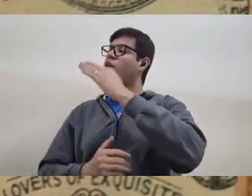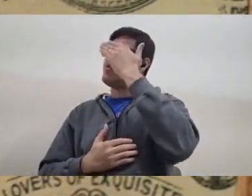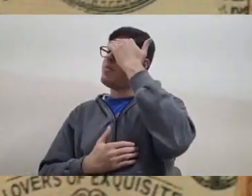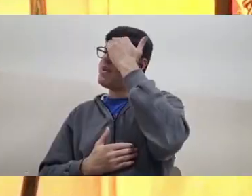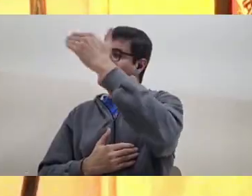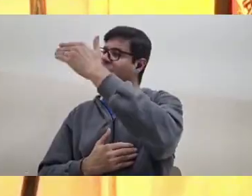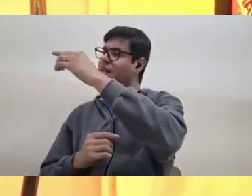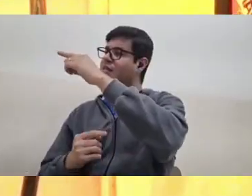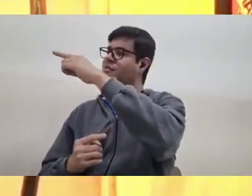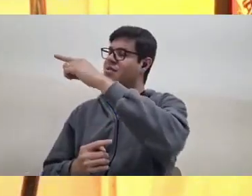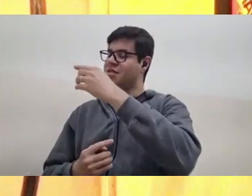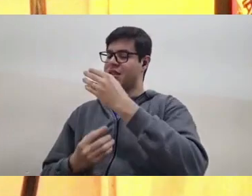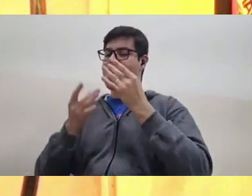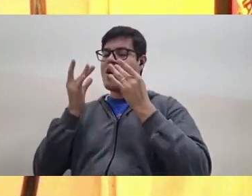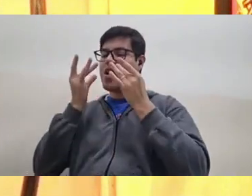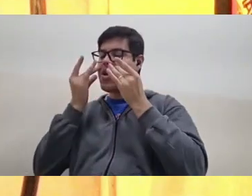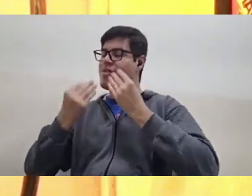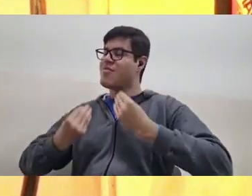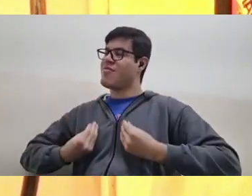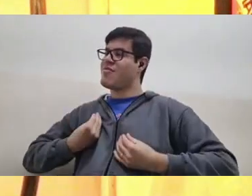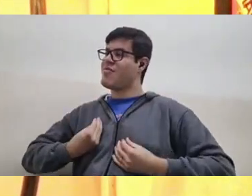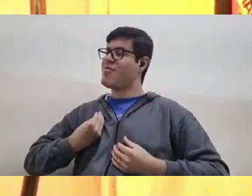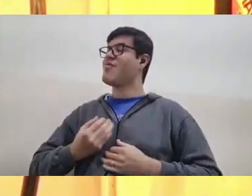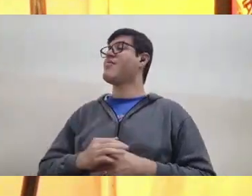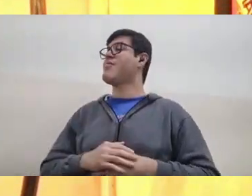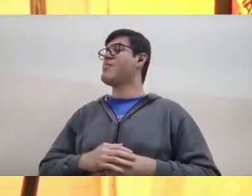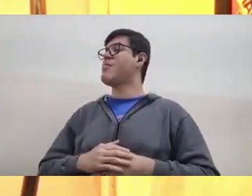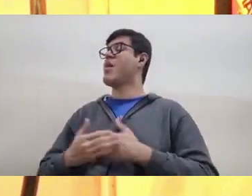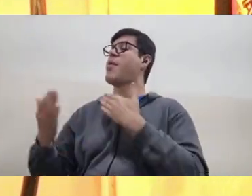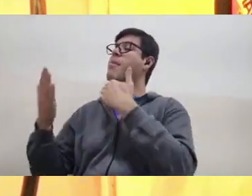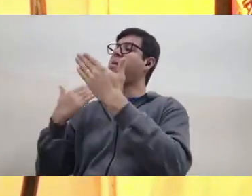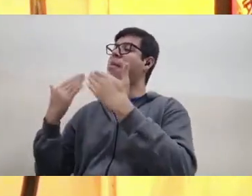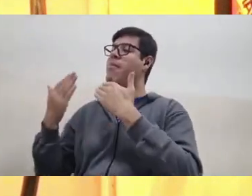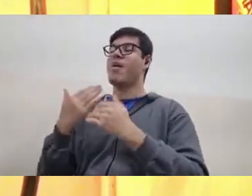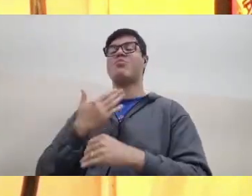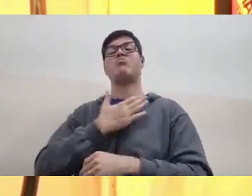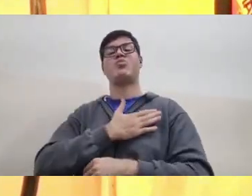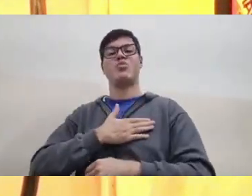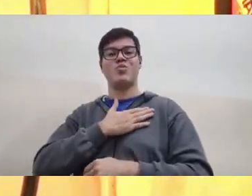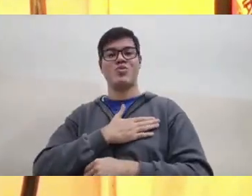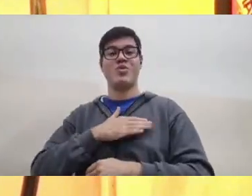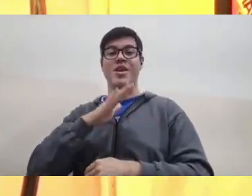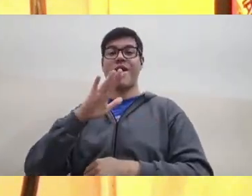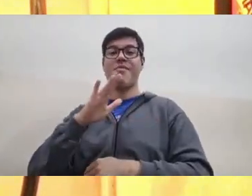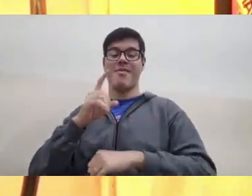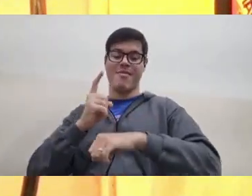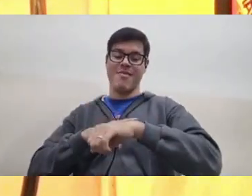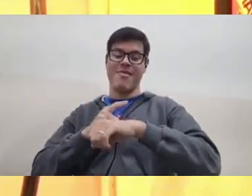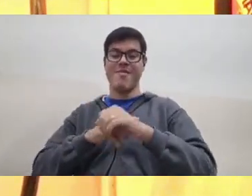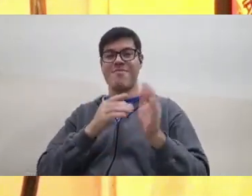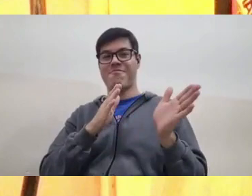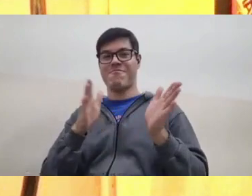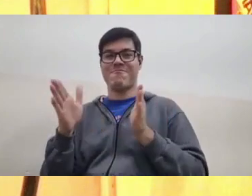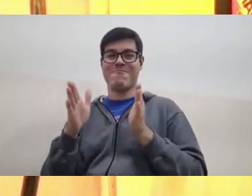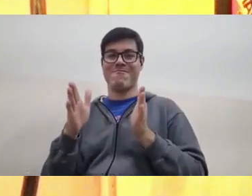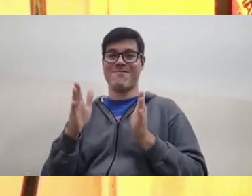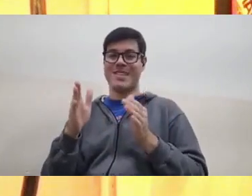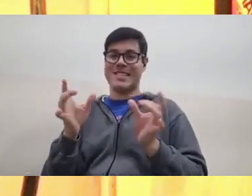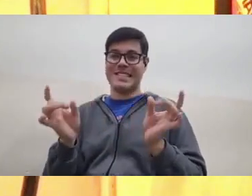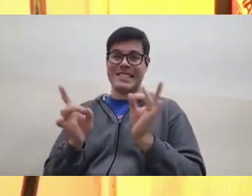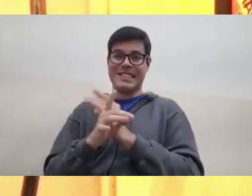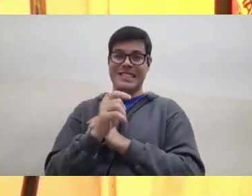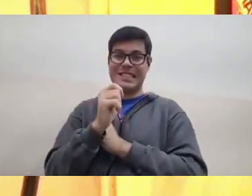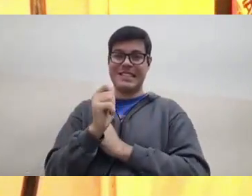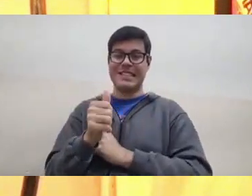pela presença obrigado senhor amigos internautas papo tá gostoso ele tem um tempo mas tá uma delícia Lícia bater papo